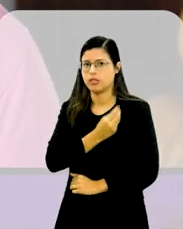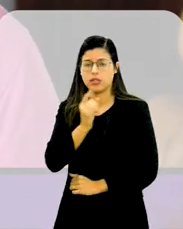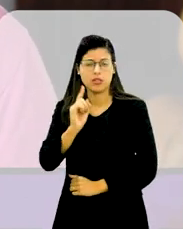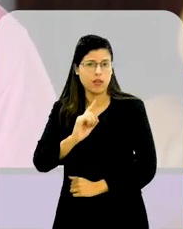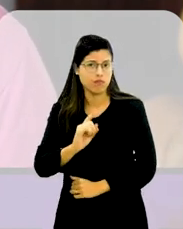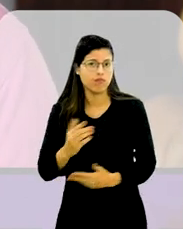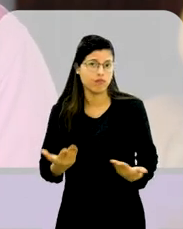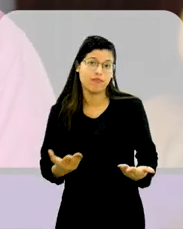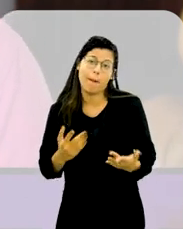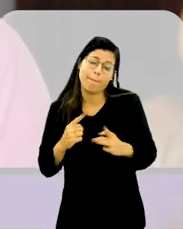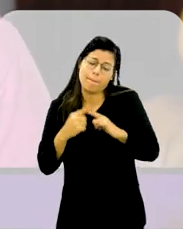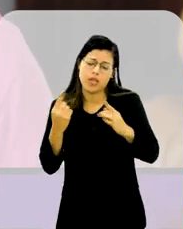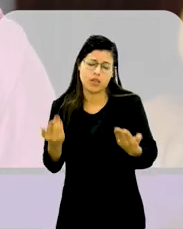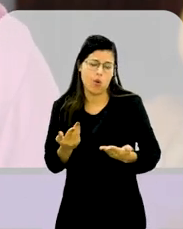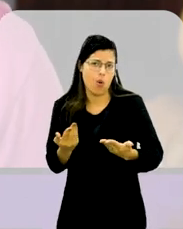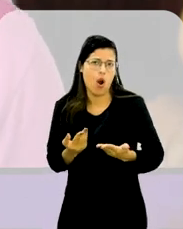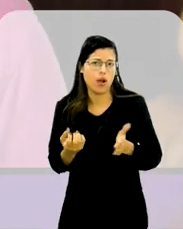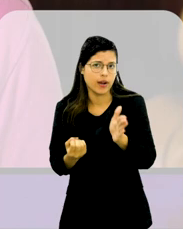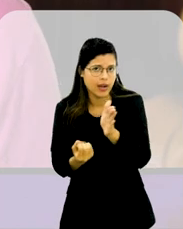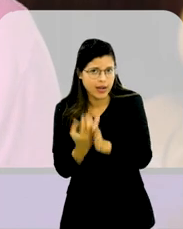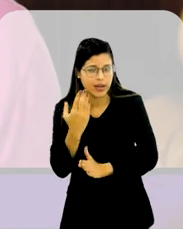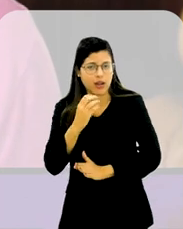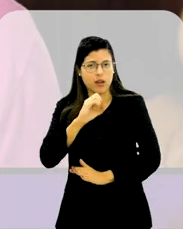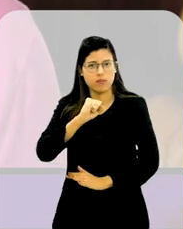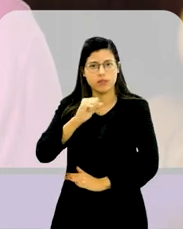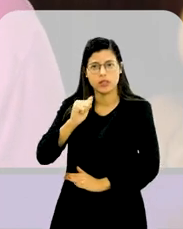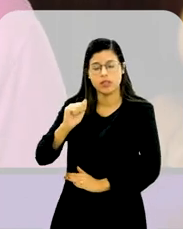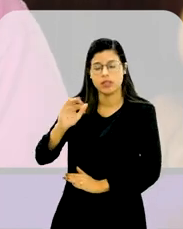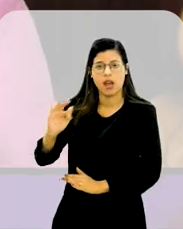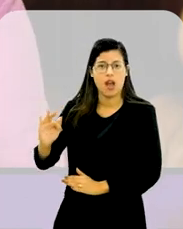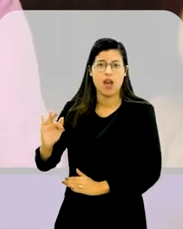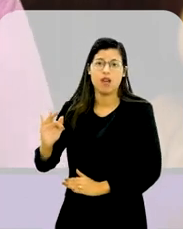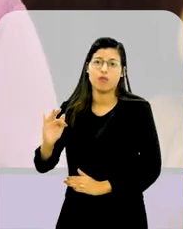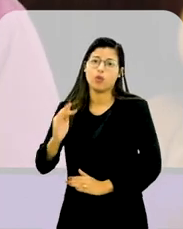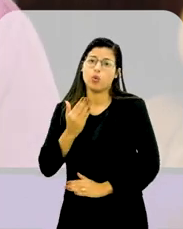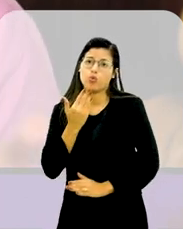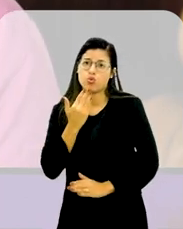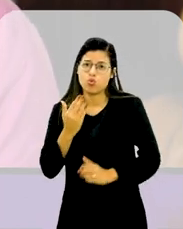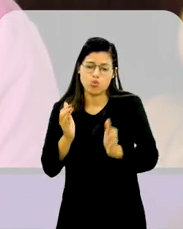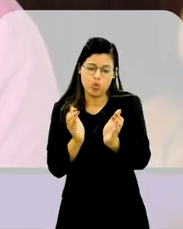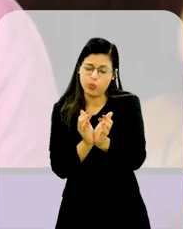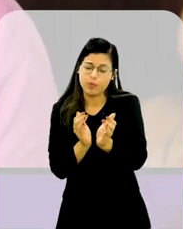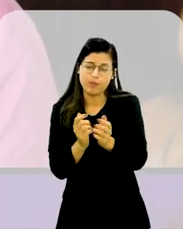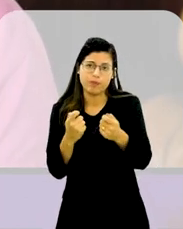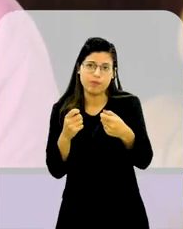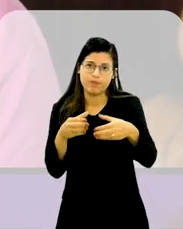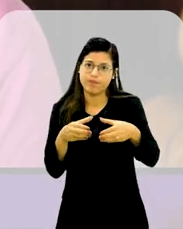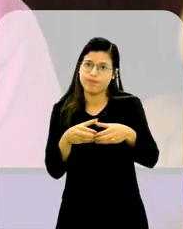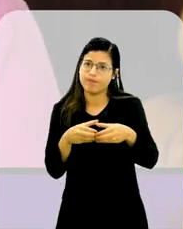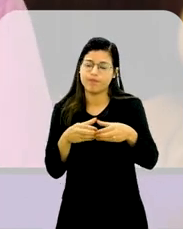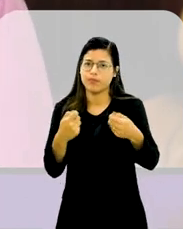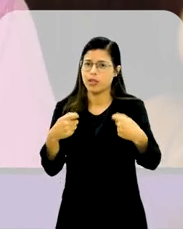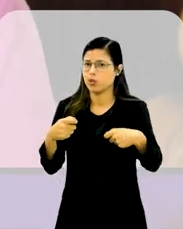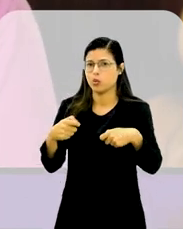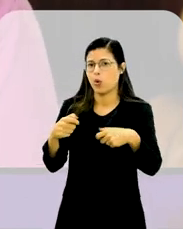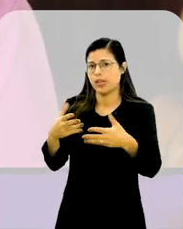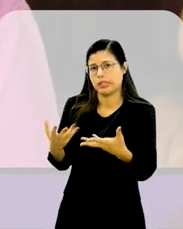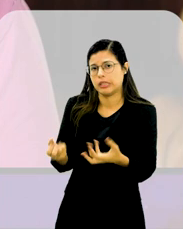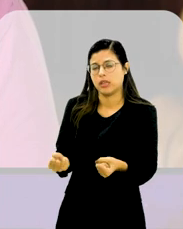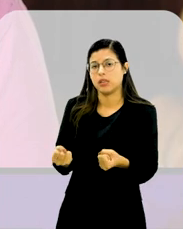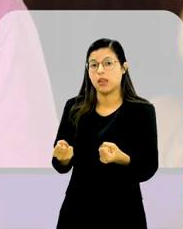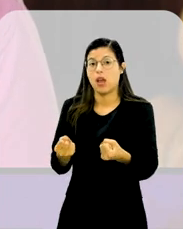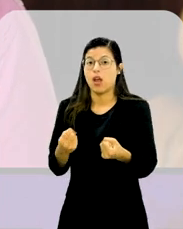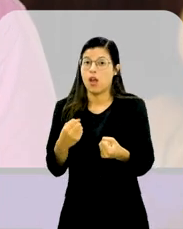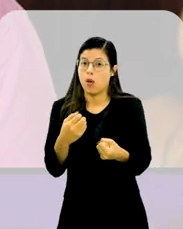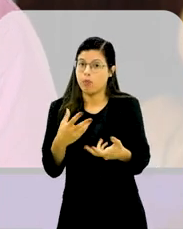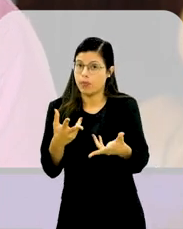existiria e agora passou a existir os clubes com a corda no pescoço né tiveram que fazer